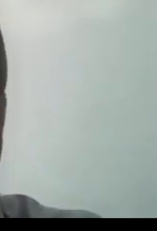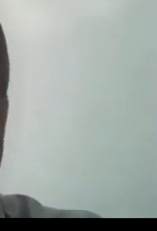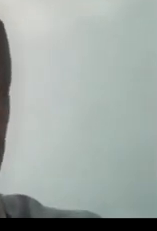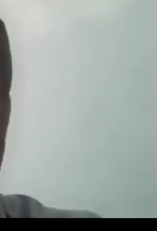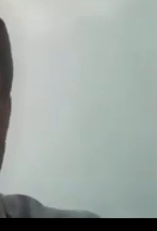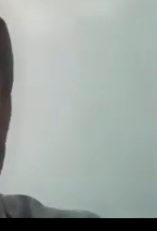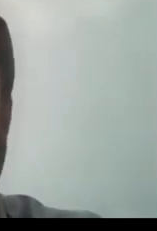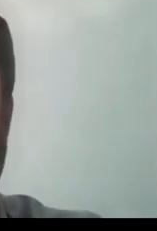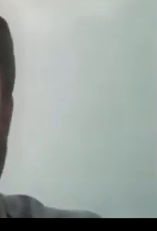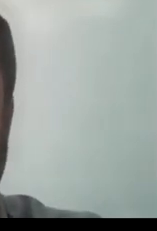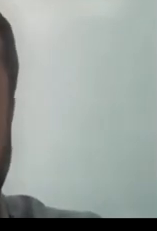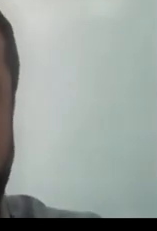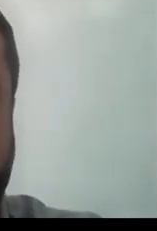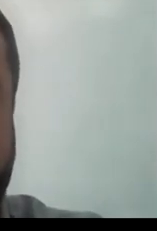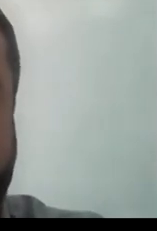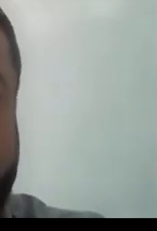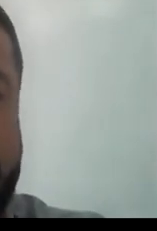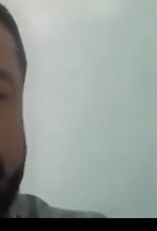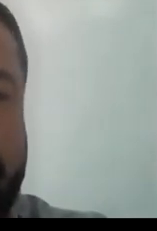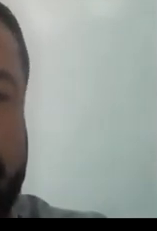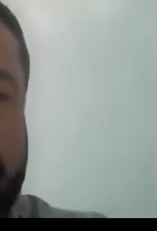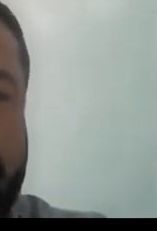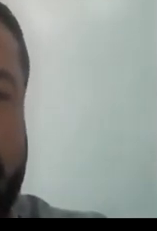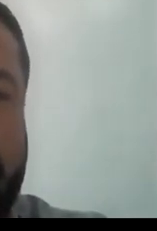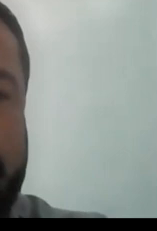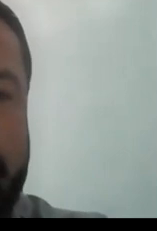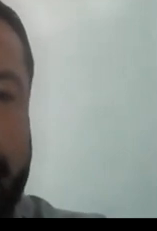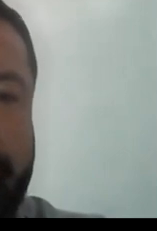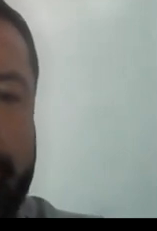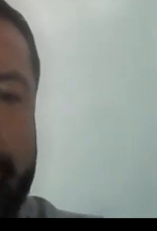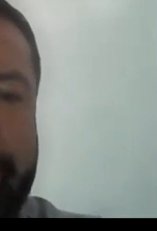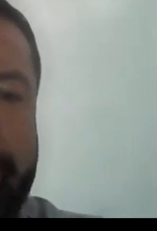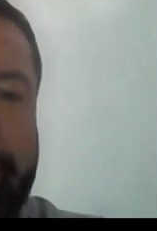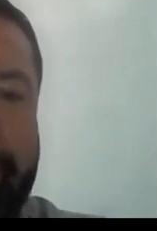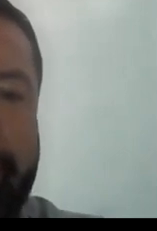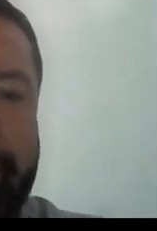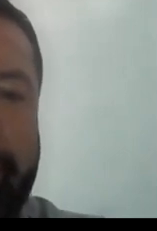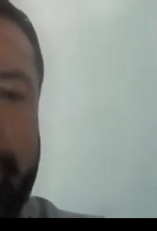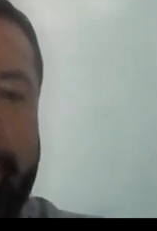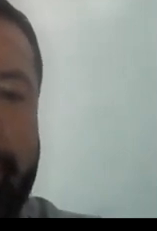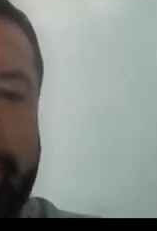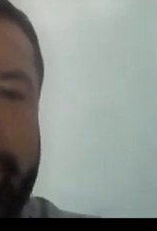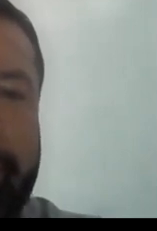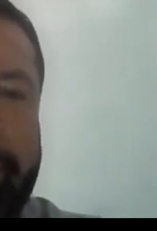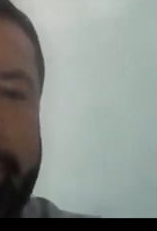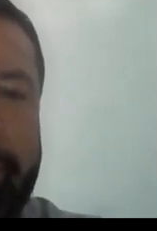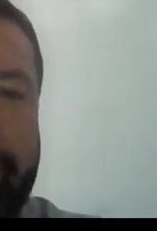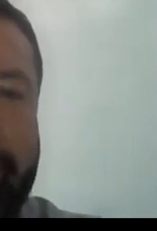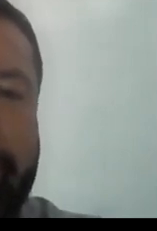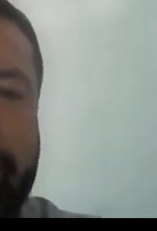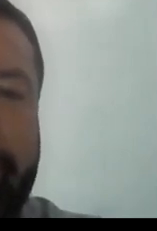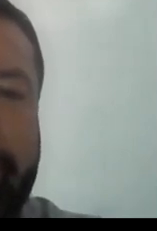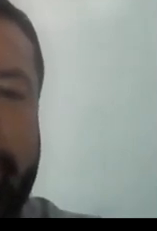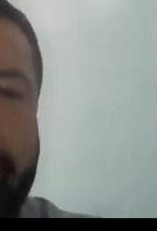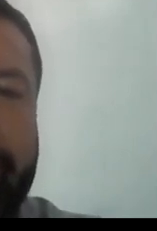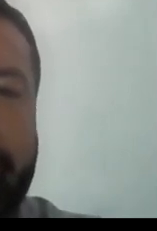Então, só fica em tela cheia se ela botar para compartilhar a tela inteira do computador. Se ela botar para compartilhar só